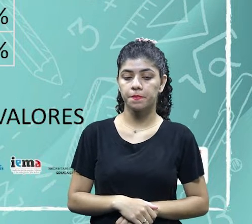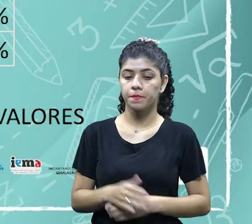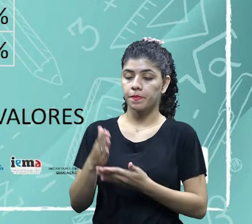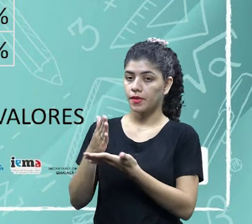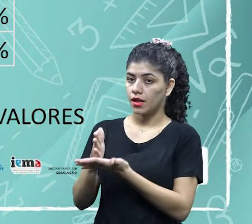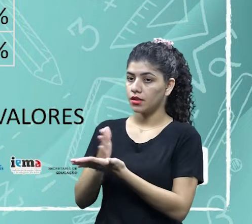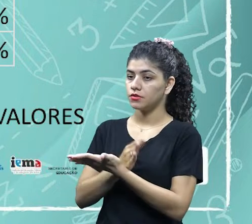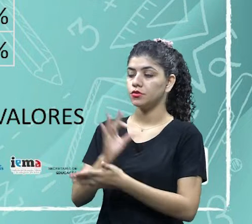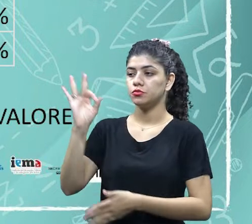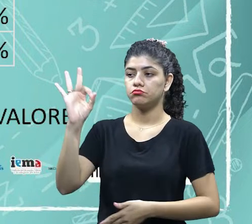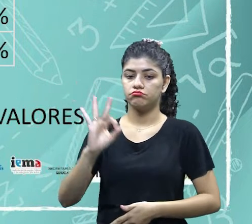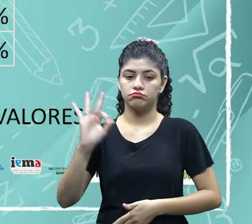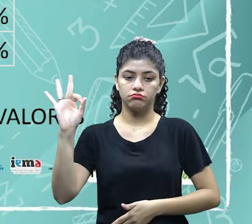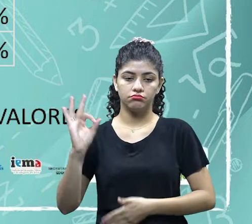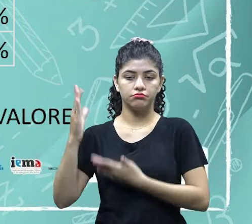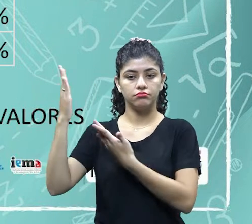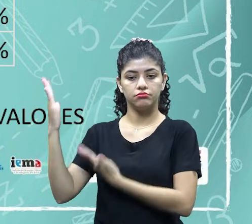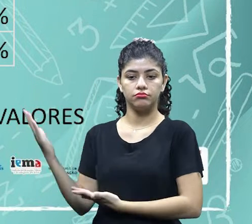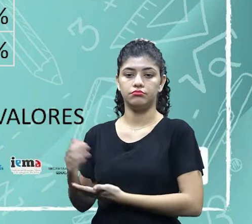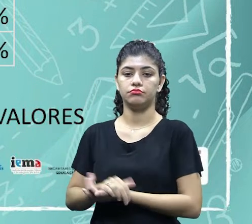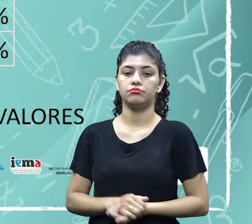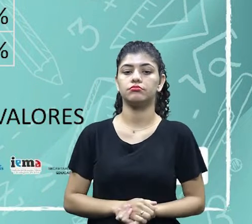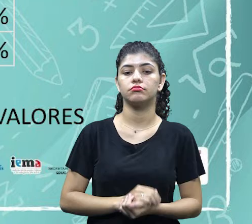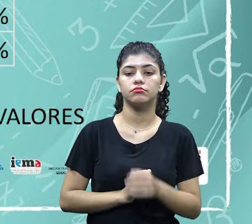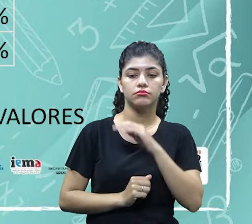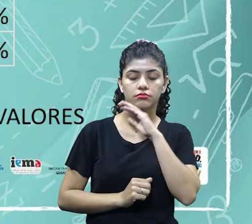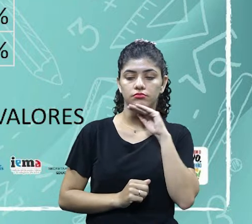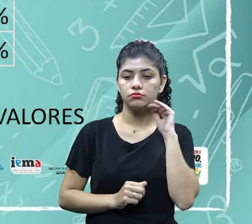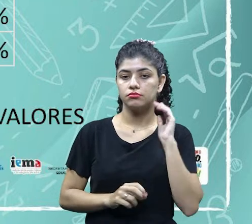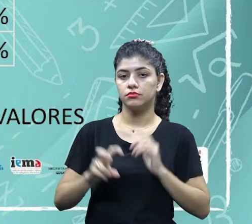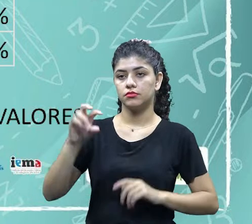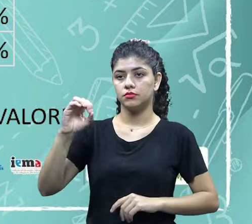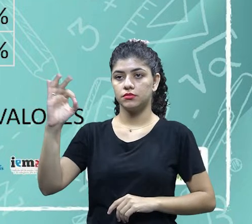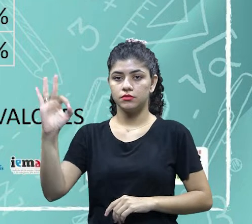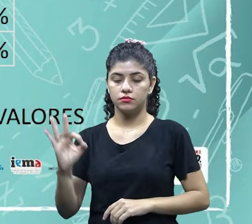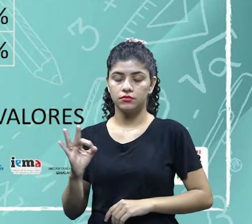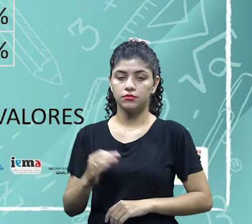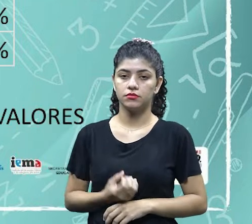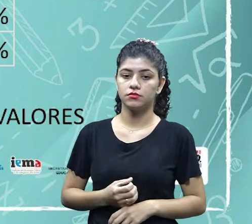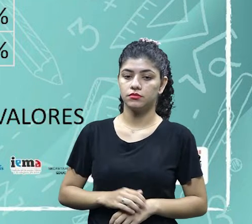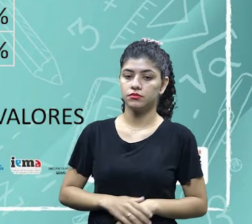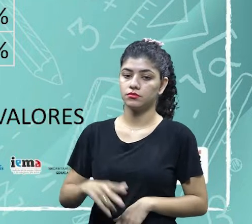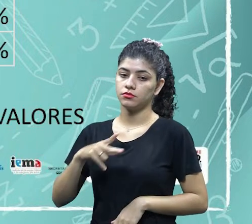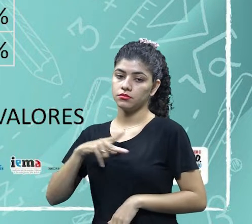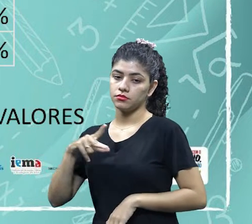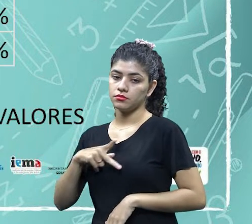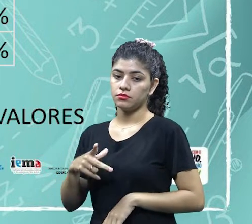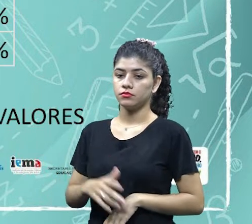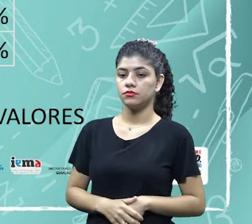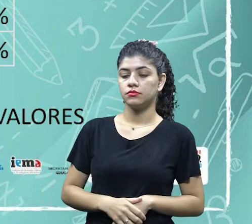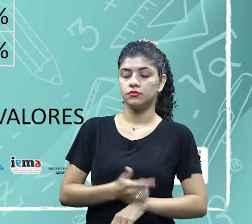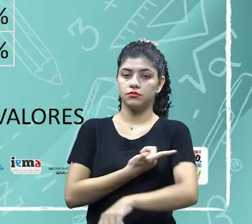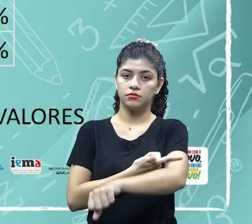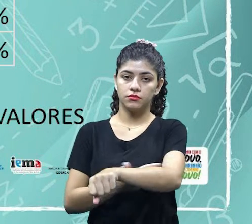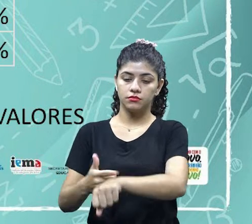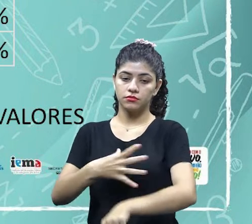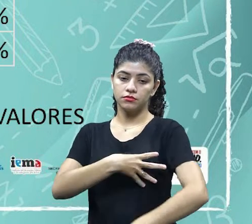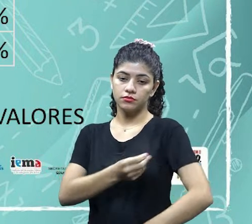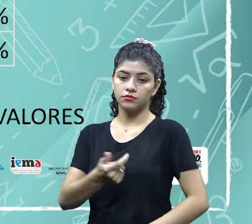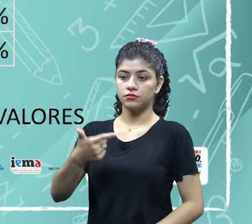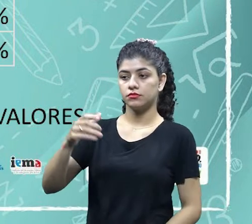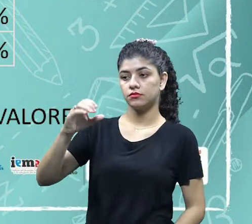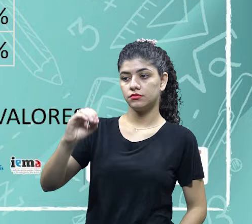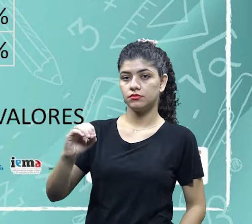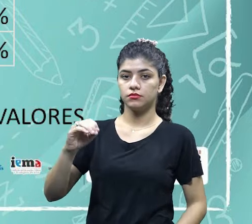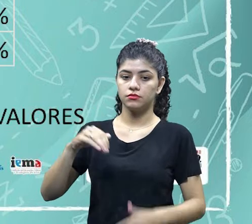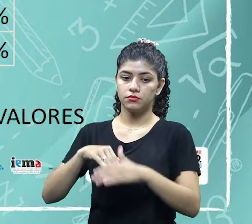em percentuais dessa seguinte forma: 50% para gasto doméstico, 10% para a educação dos filhos, 20% para lazer e